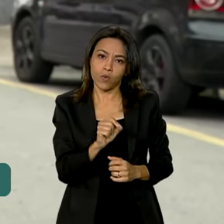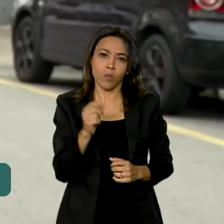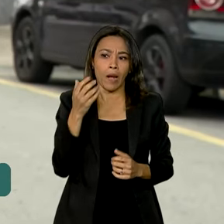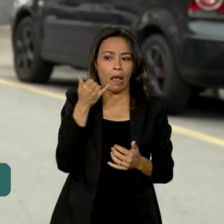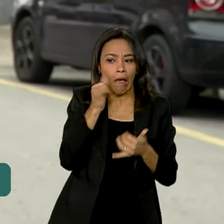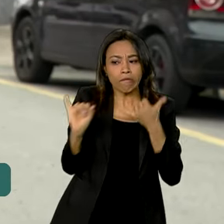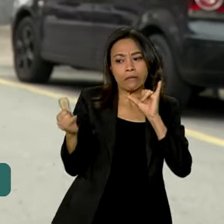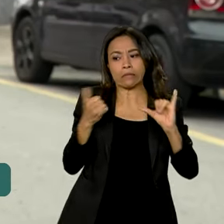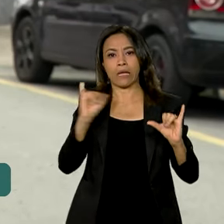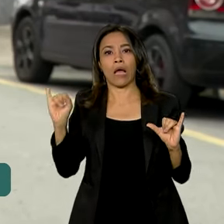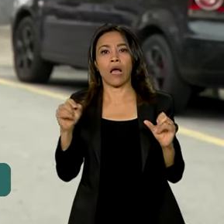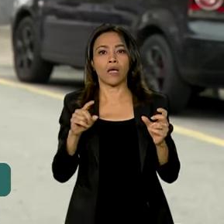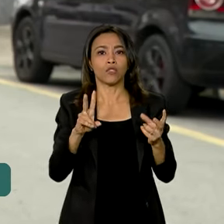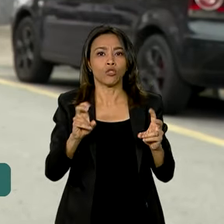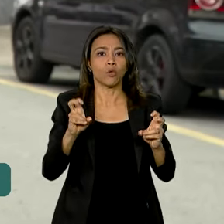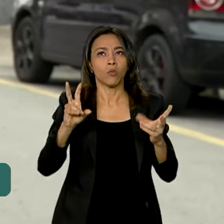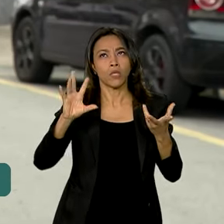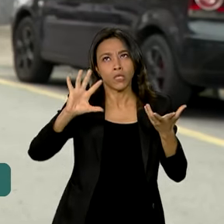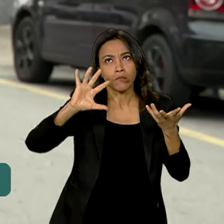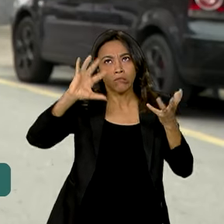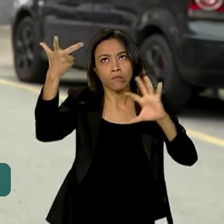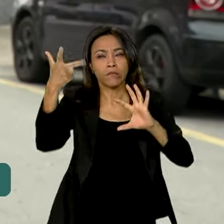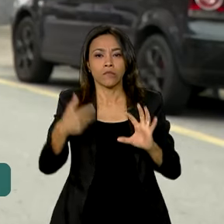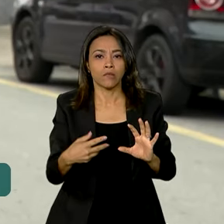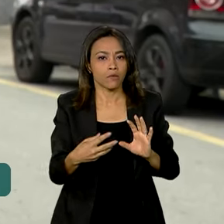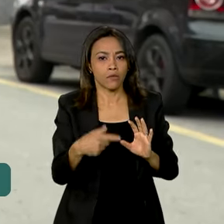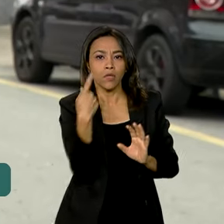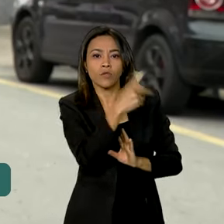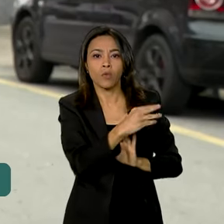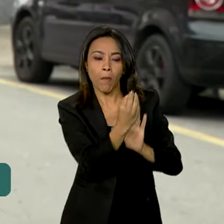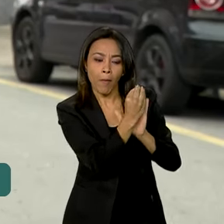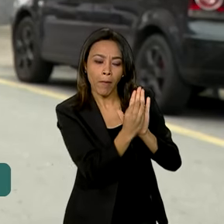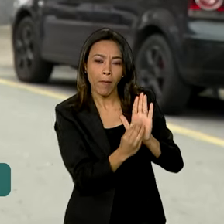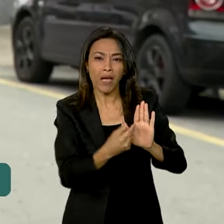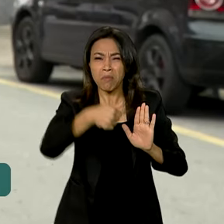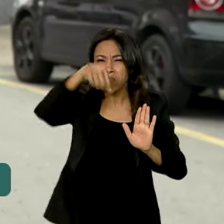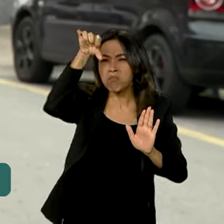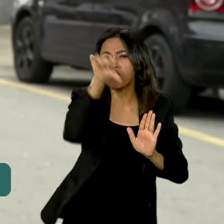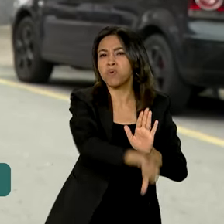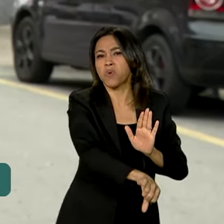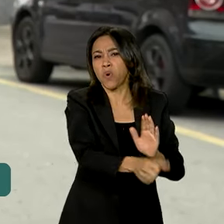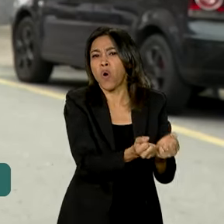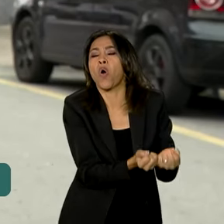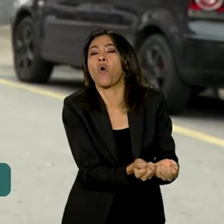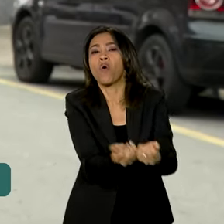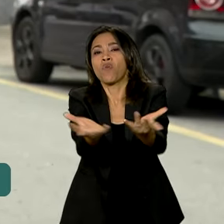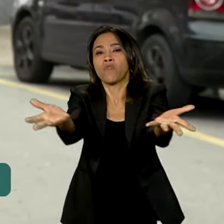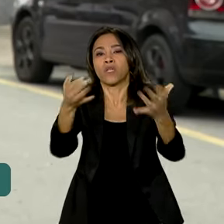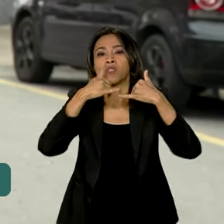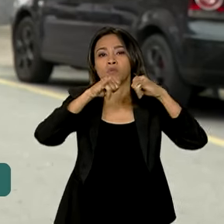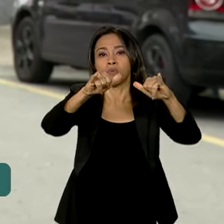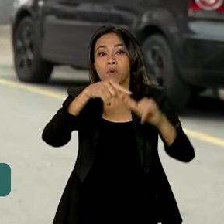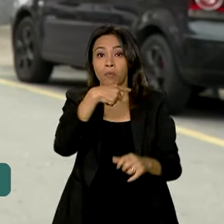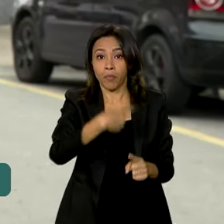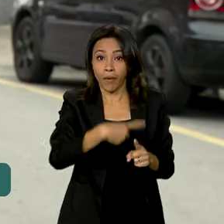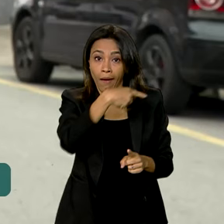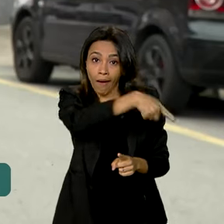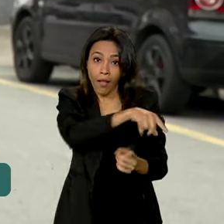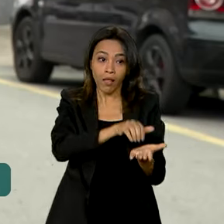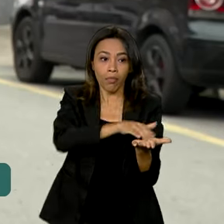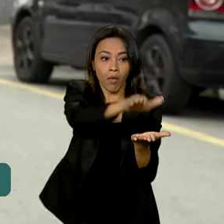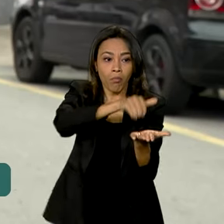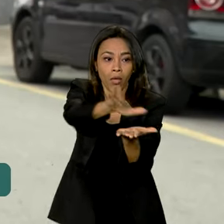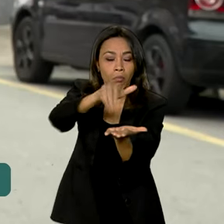a eventos climáticos e também piorou a qualidade do serviço fornecido ao demitir funcionários